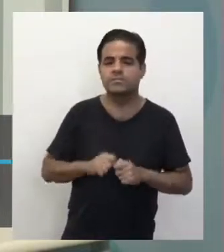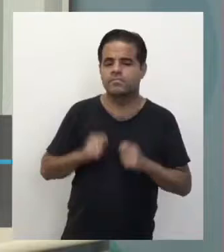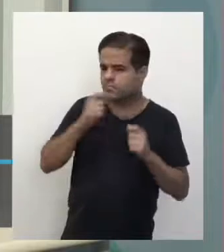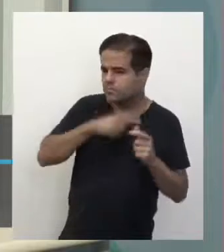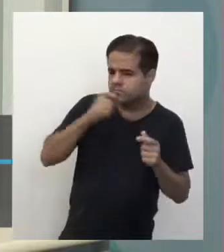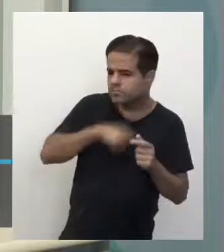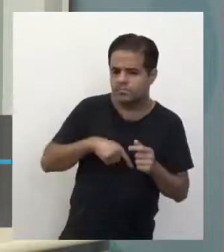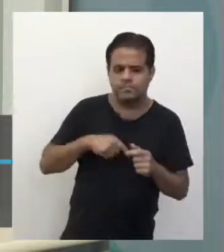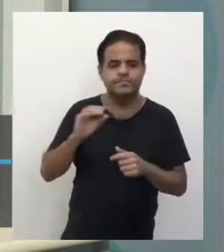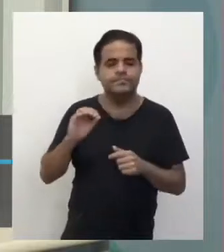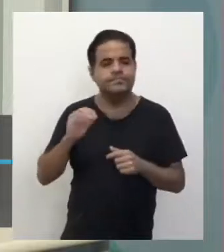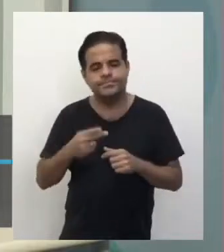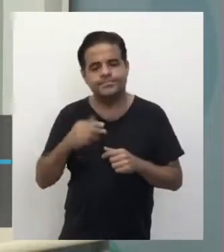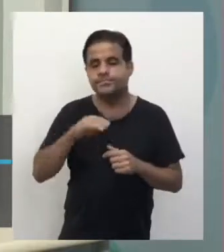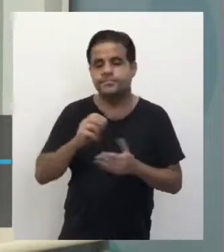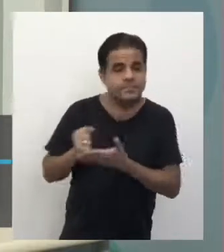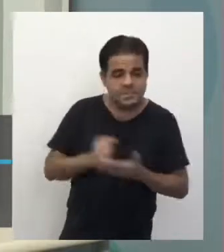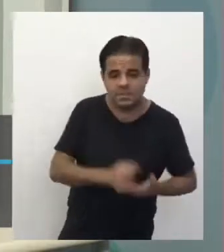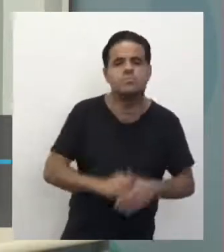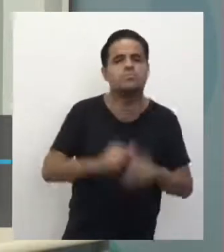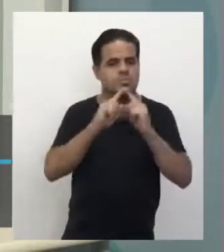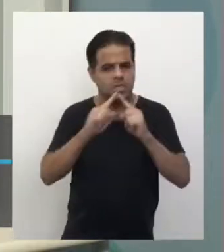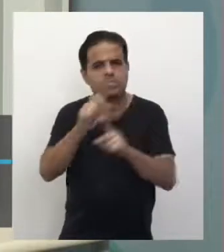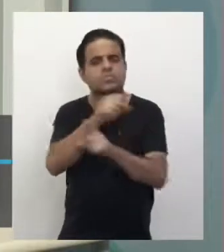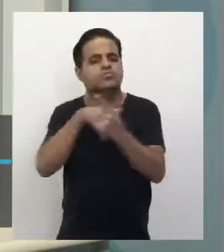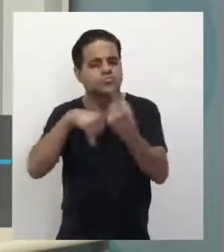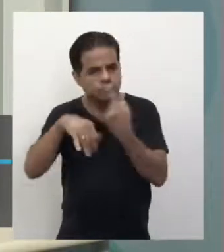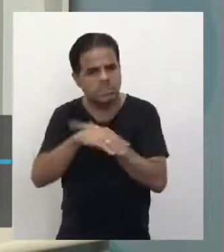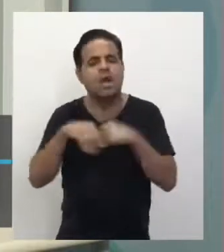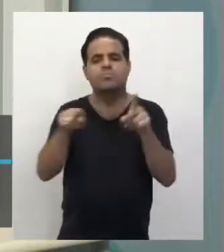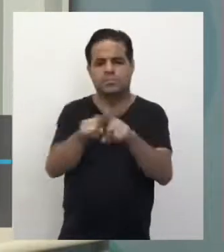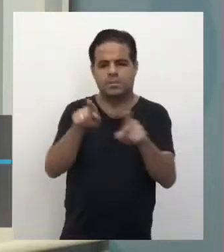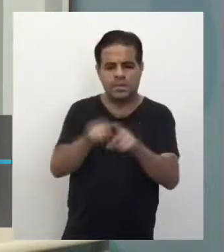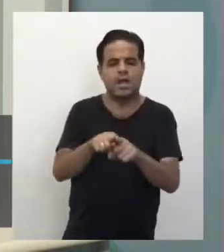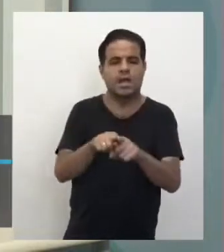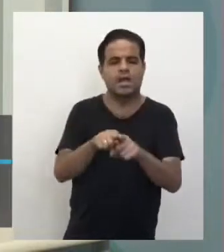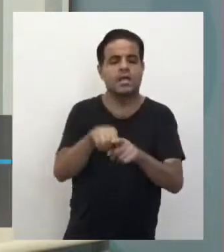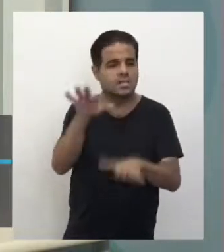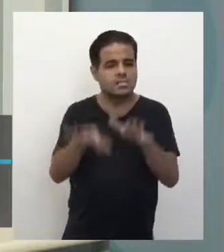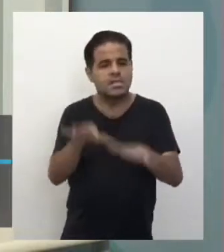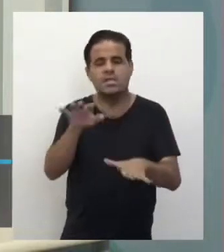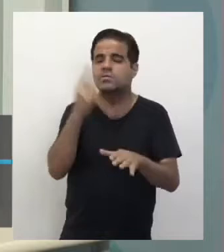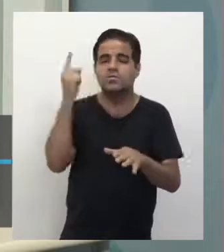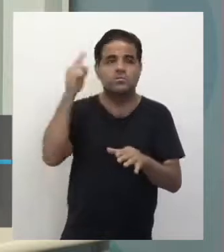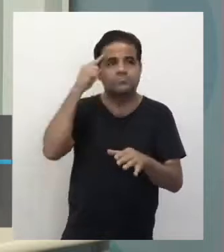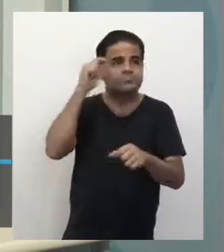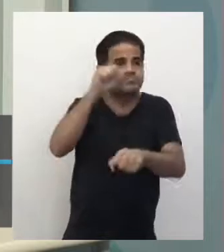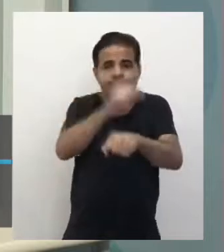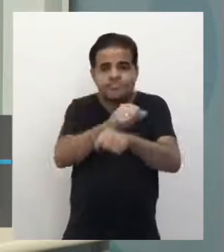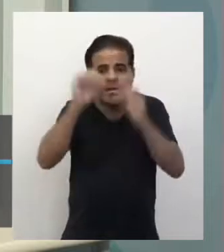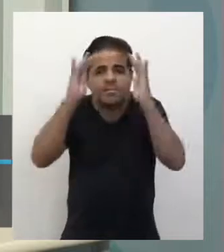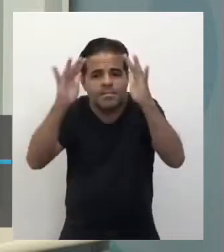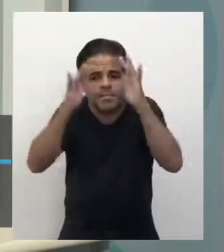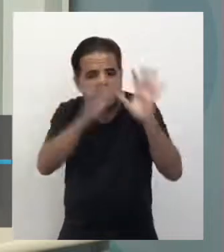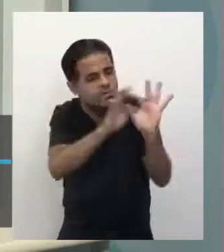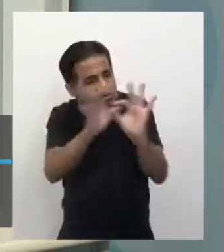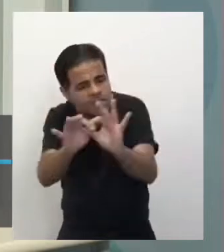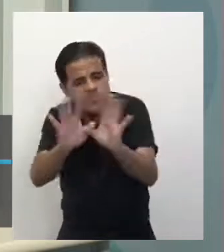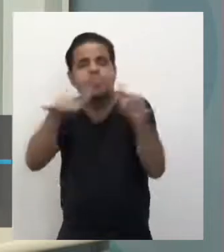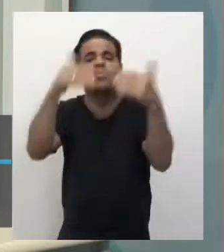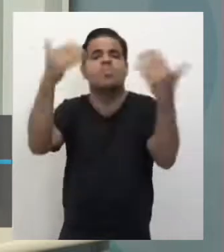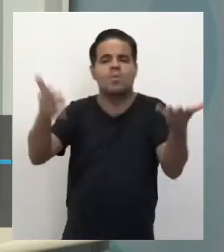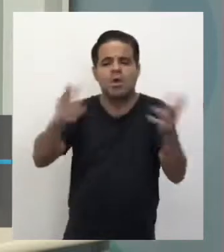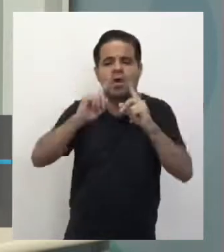humor. O meme, ele traz uma crítica social também. E, às vezes, nós não paramos para pensar nesse contexto. Qual é a